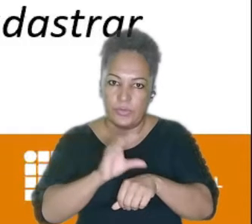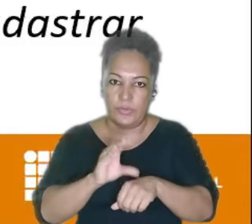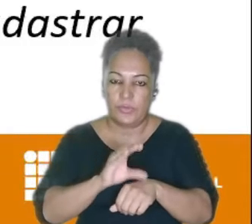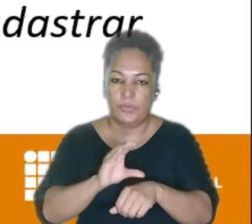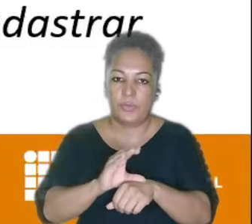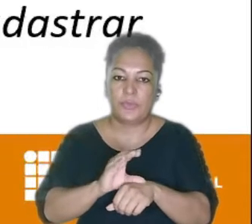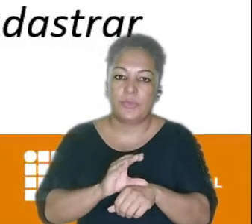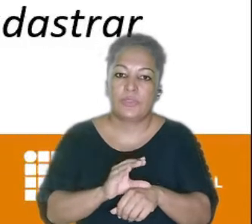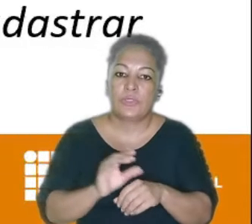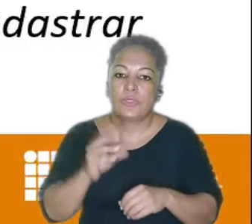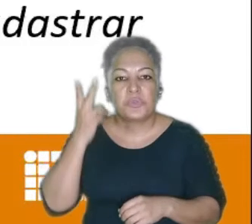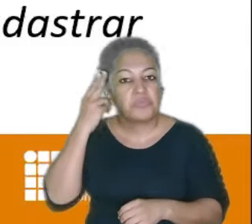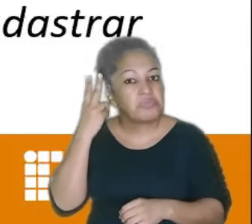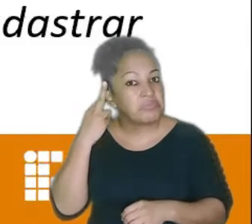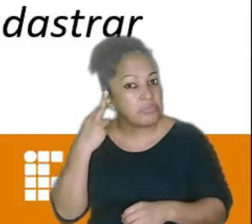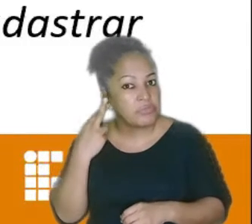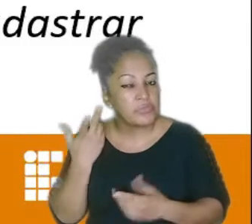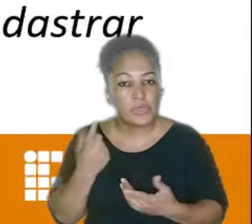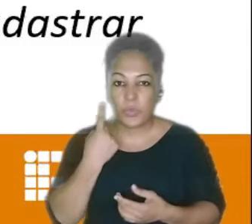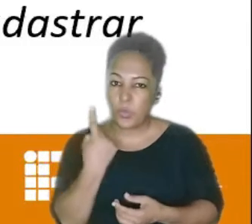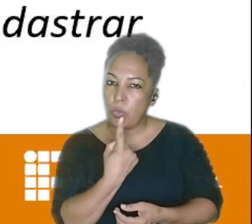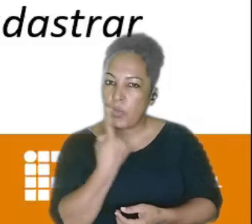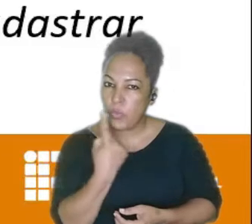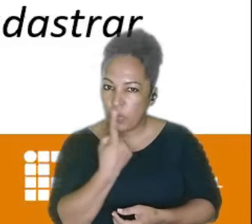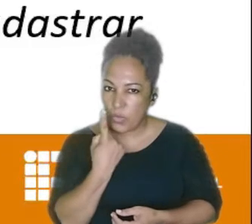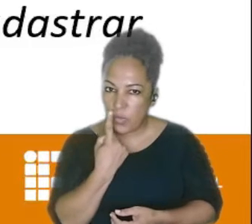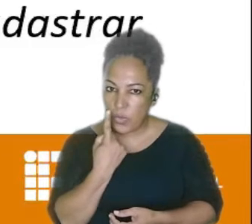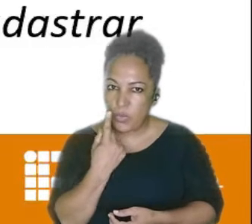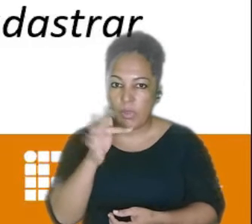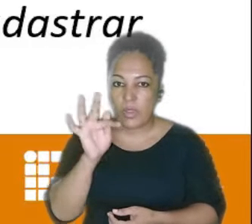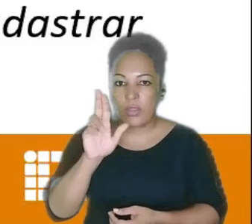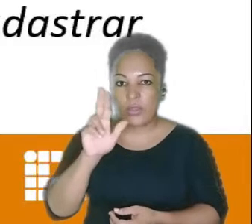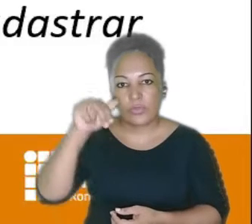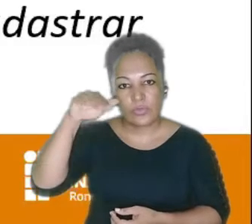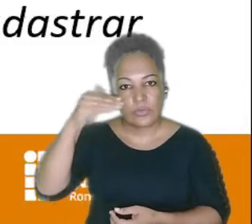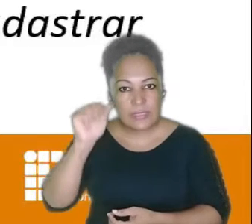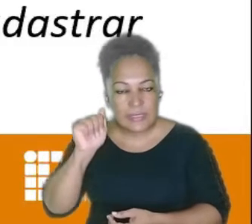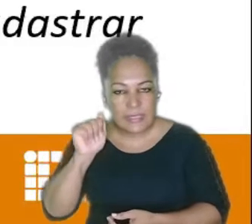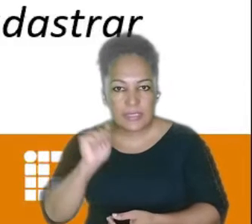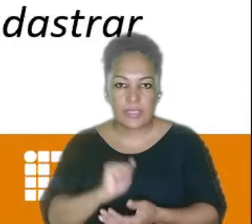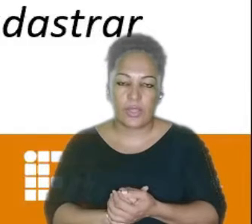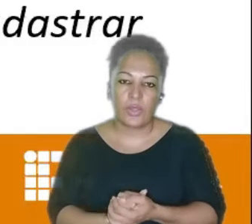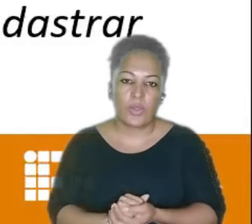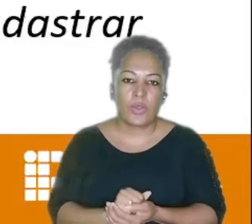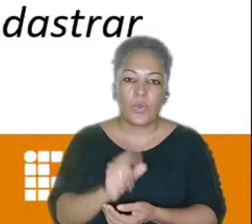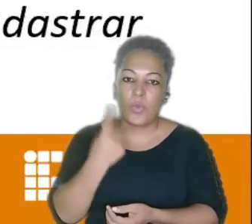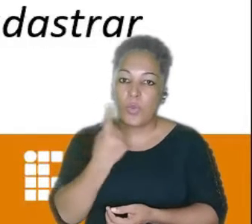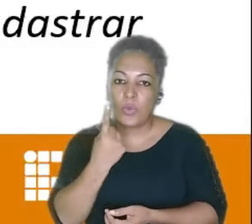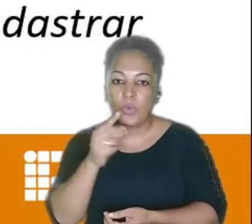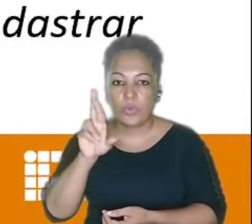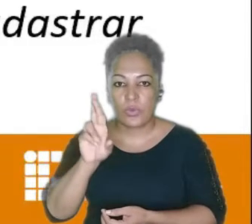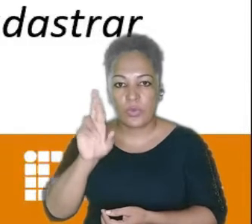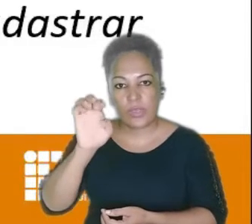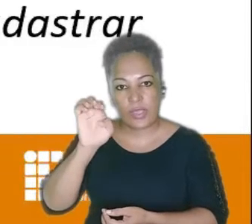nosso curso, né, normalmente uma funcionalidade do sistema, um requisito de